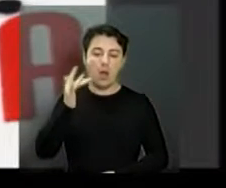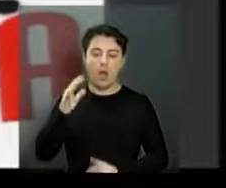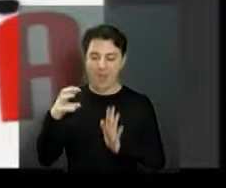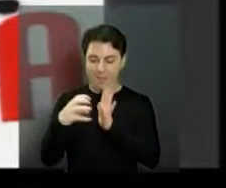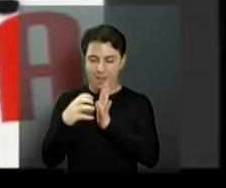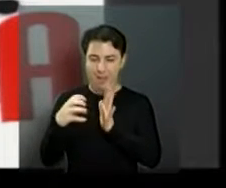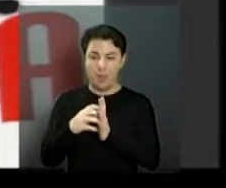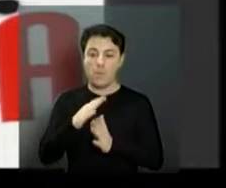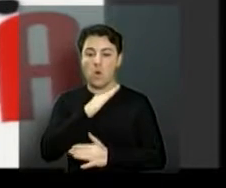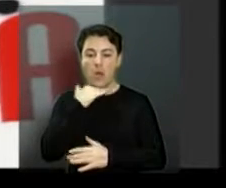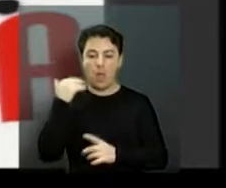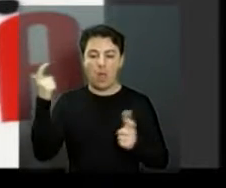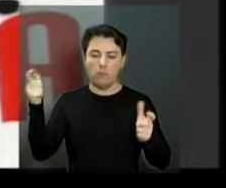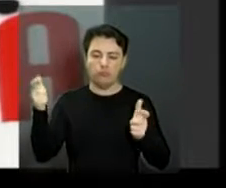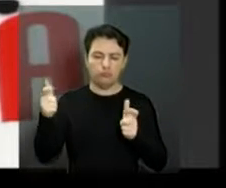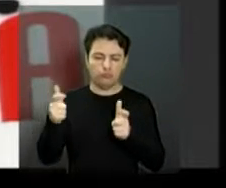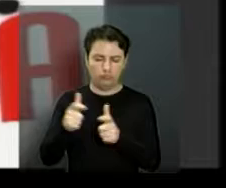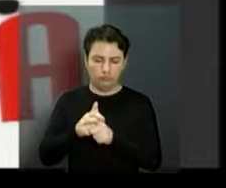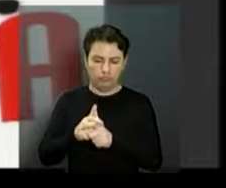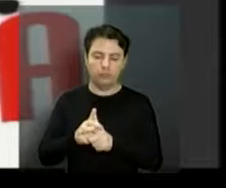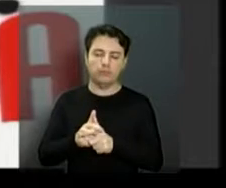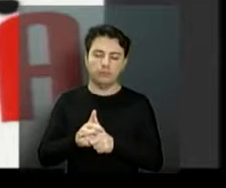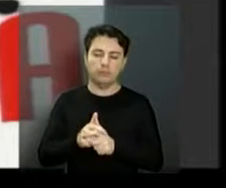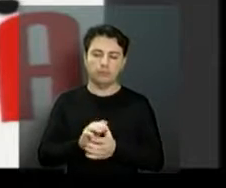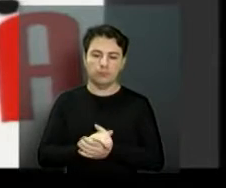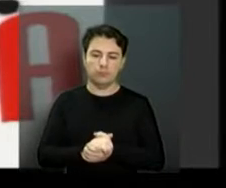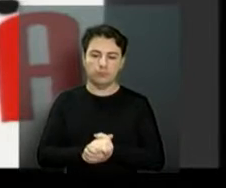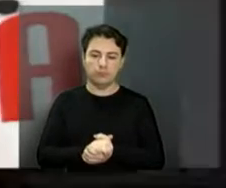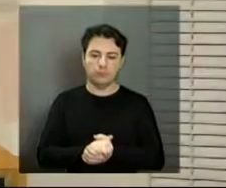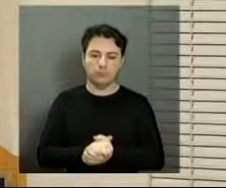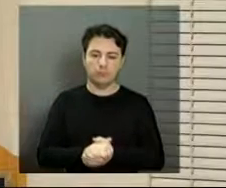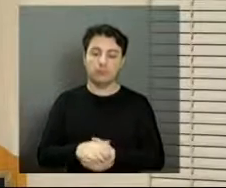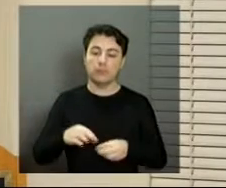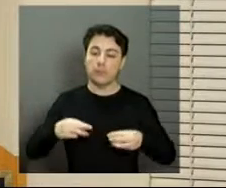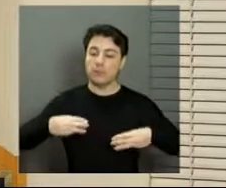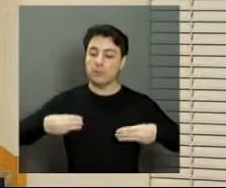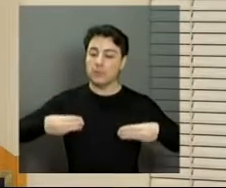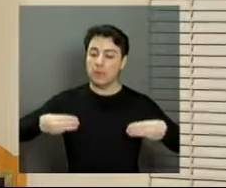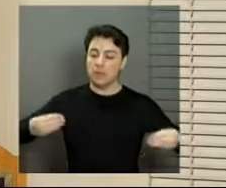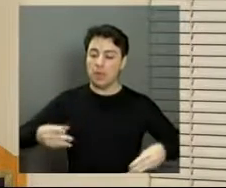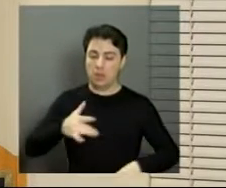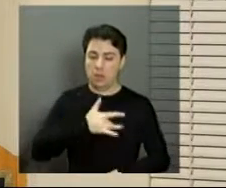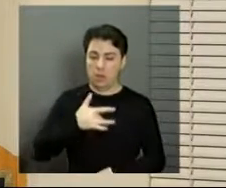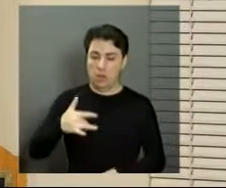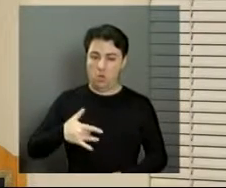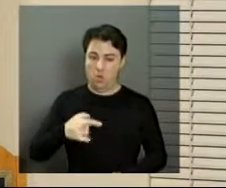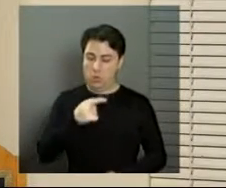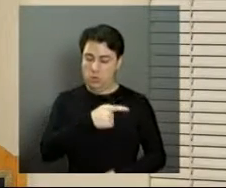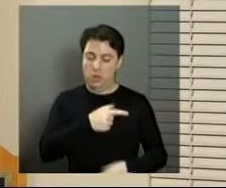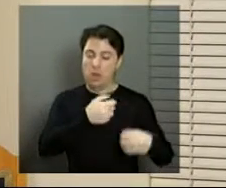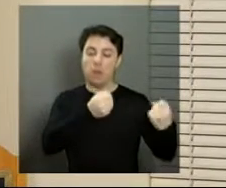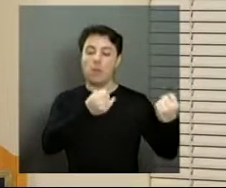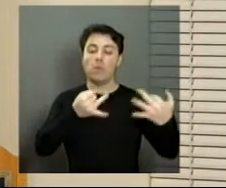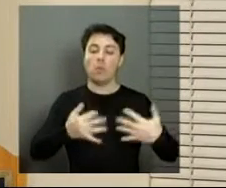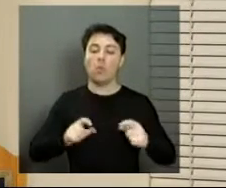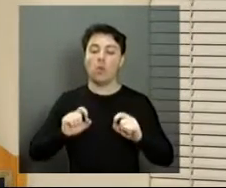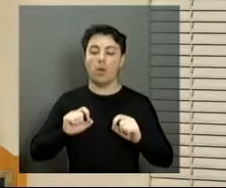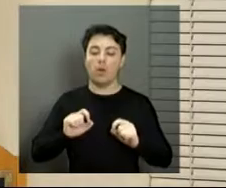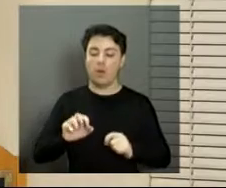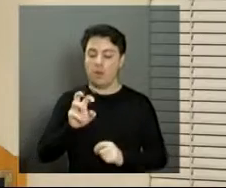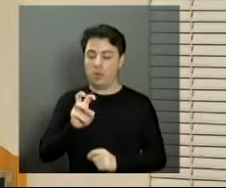decorrência da doença sexualmente transmissível. Segundo dados divulgados pelo Ministério da Saúde, a taxa de mortalidade passou